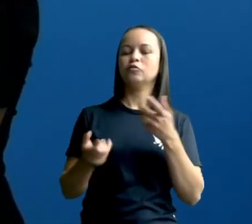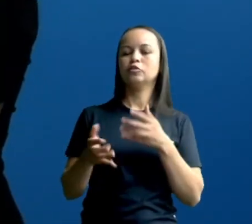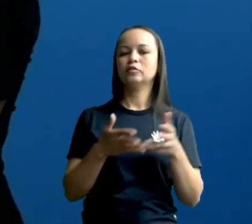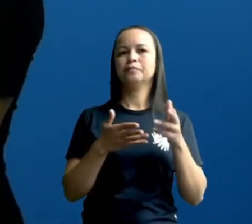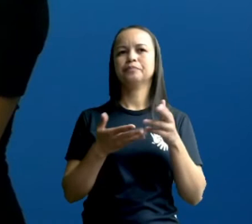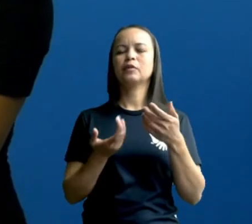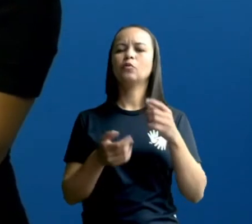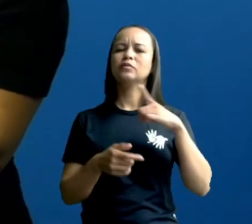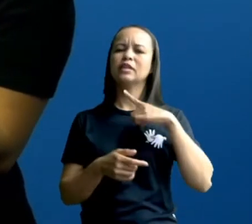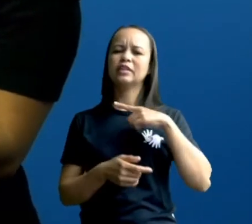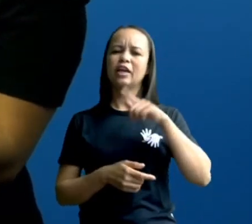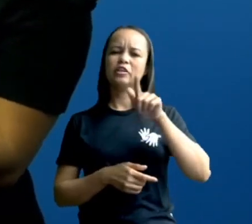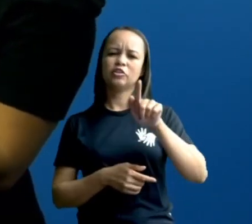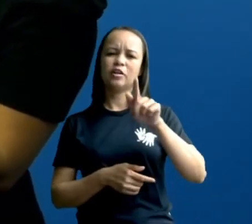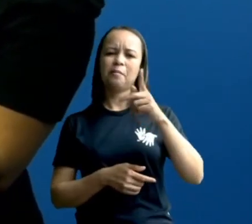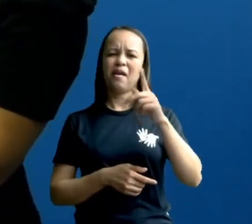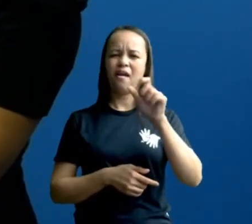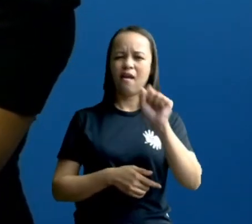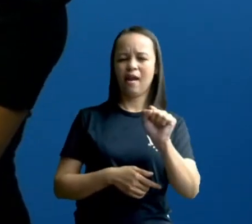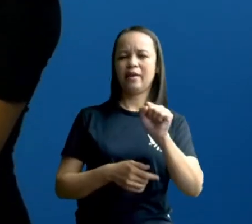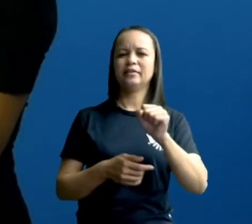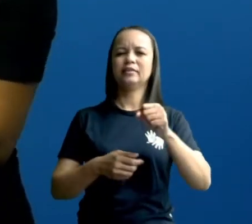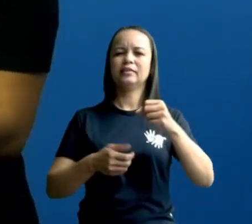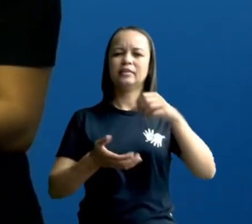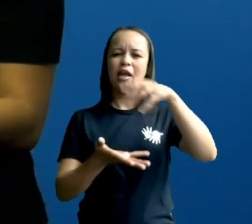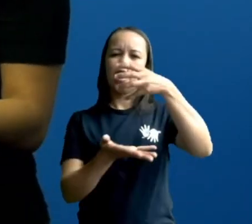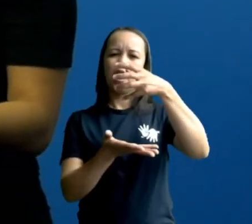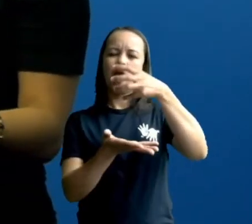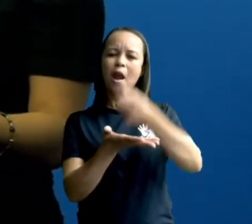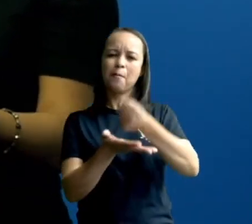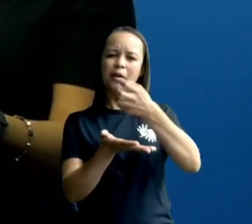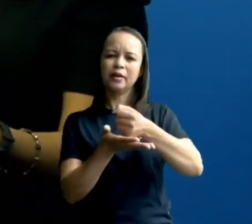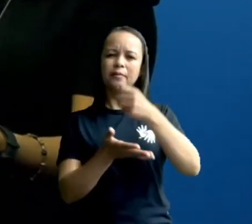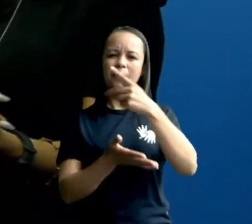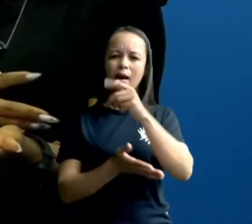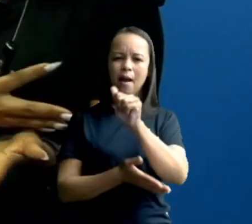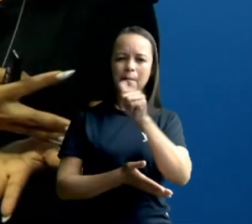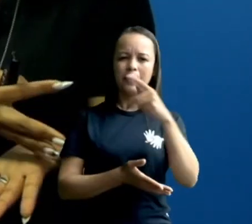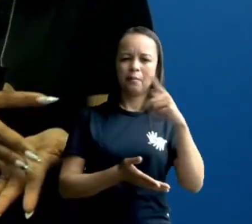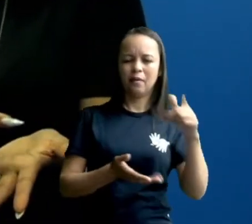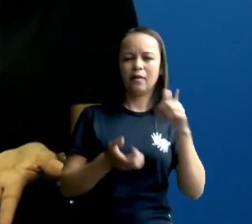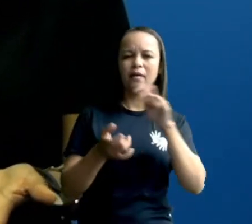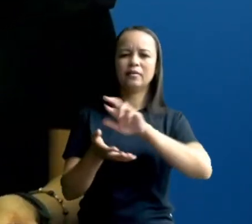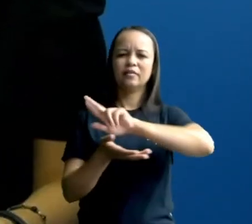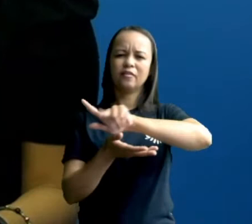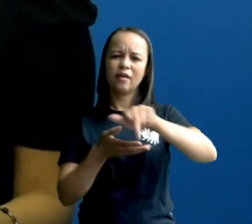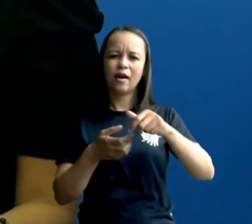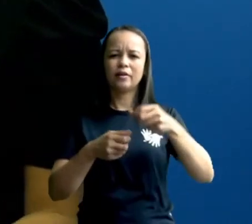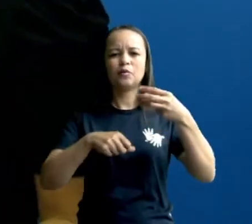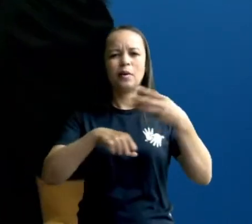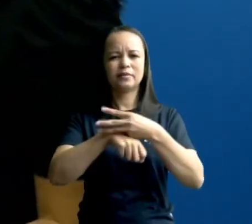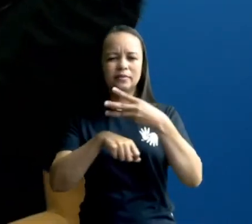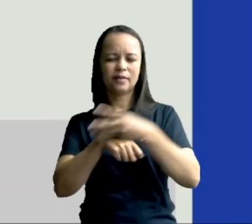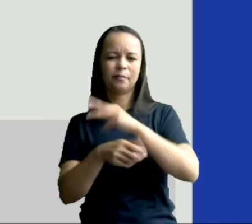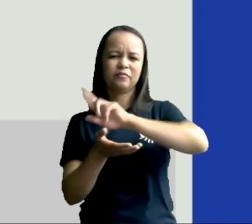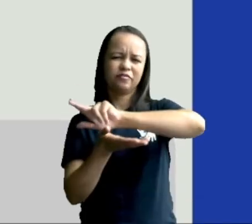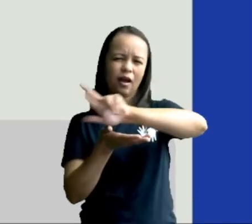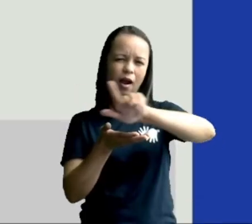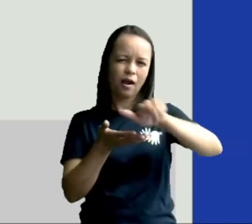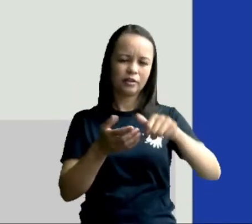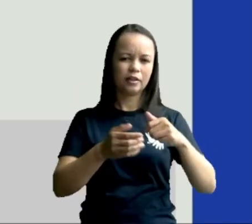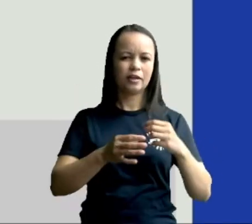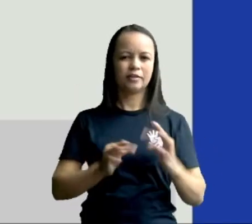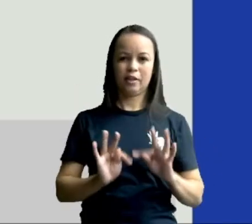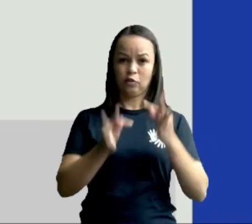onde tem GPS, tem o WhatsApp, tem os aplicativos, tem as redes sociais e a tecnologia não para de avançar.